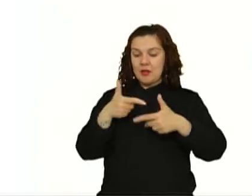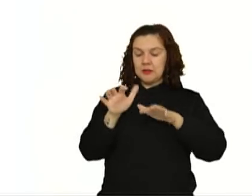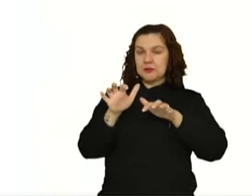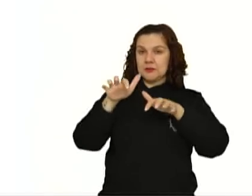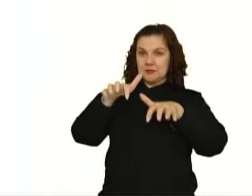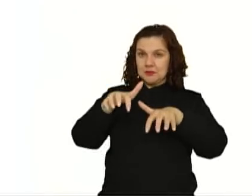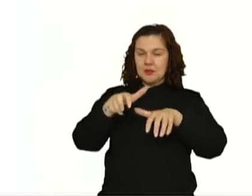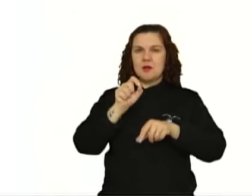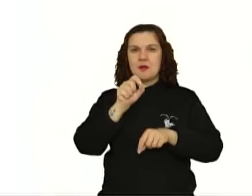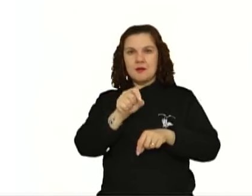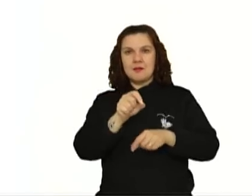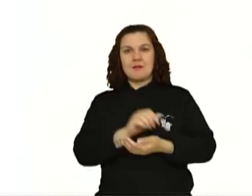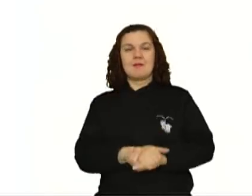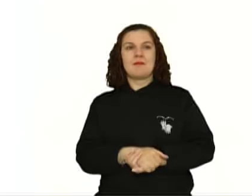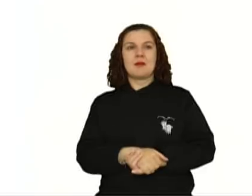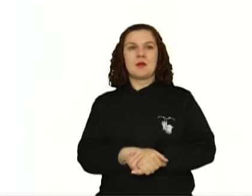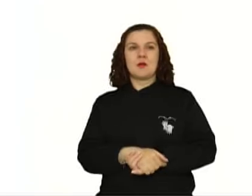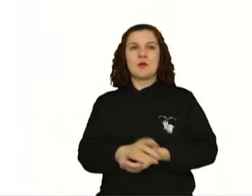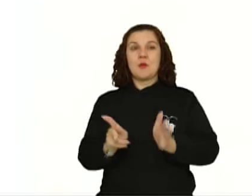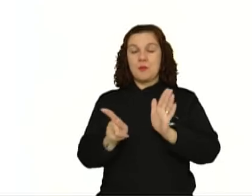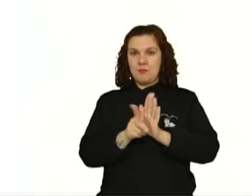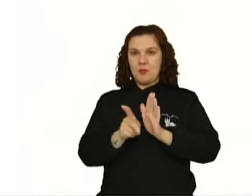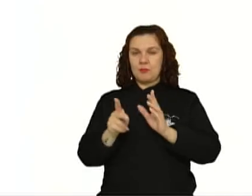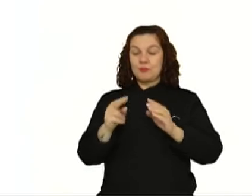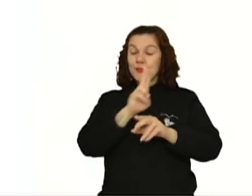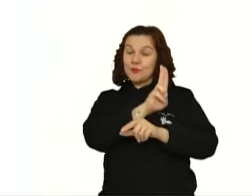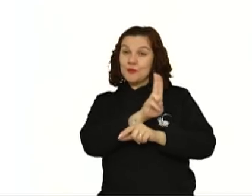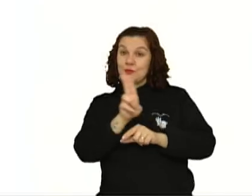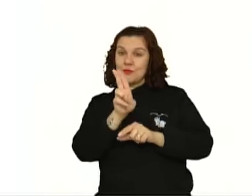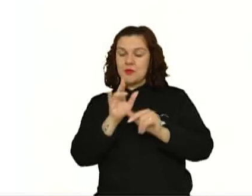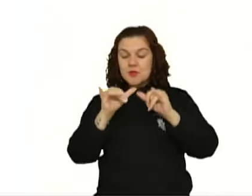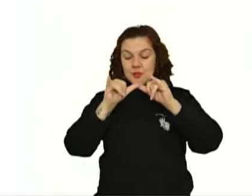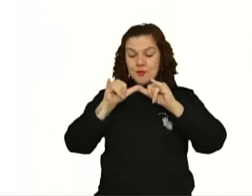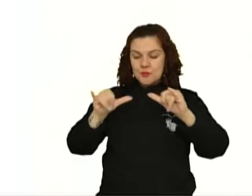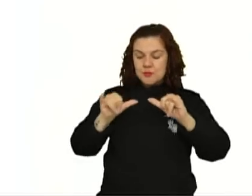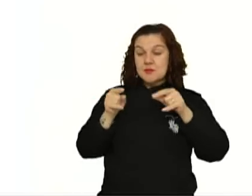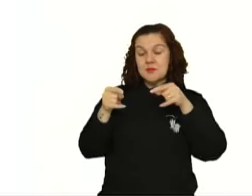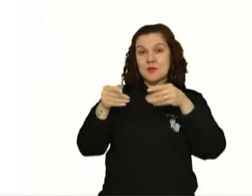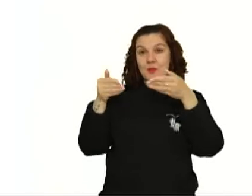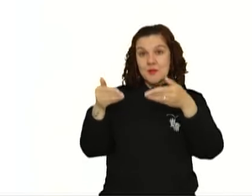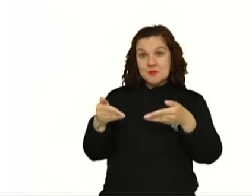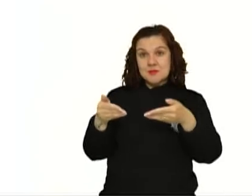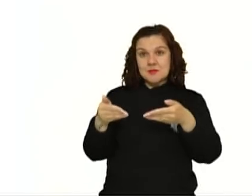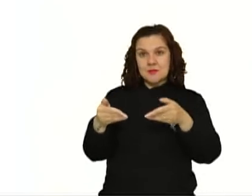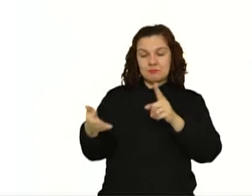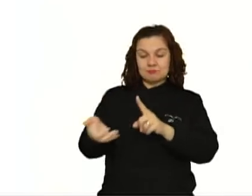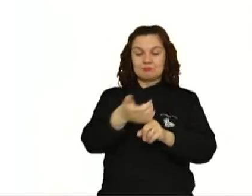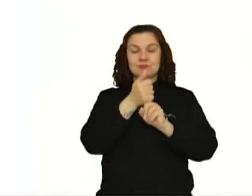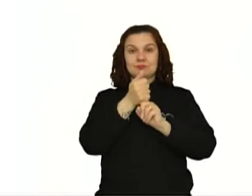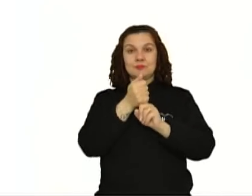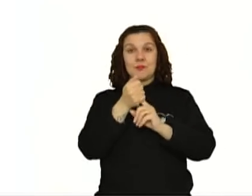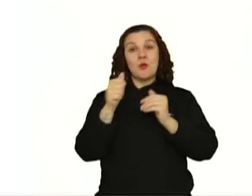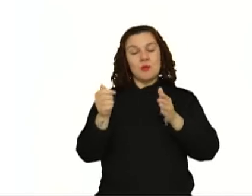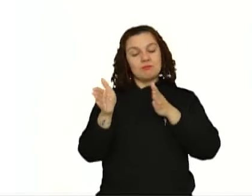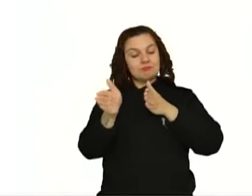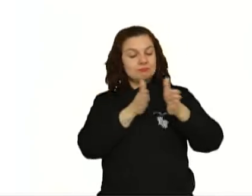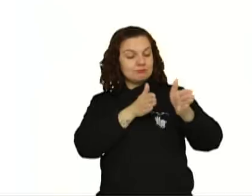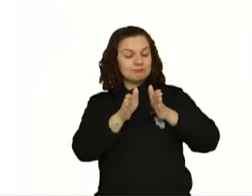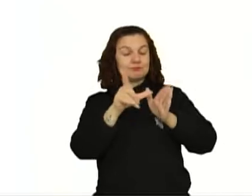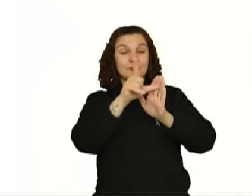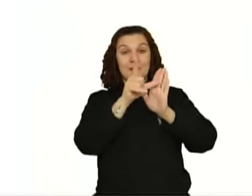estimação acima é do gênero notícia. Desse modo, identifique as partes que a